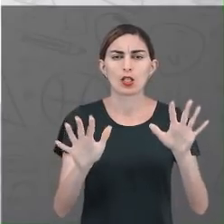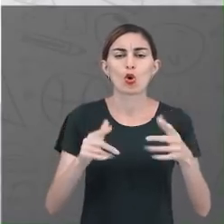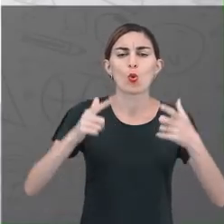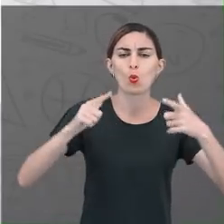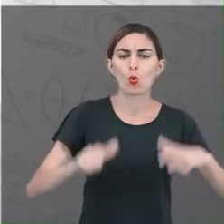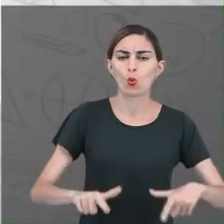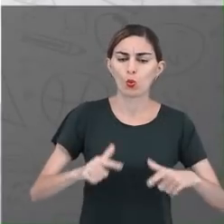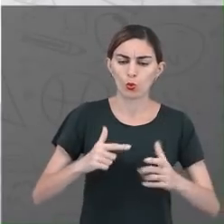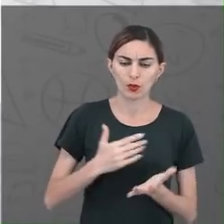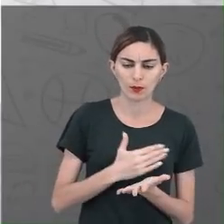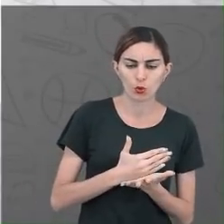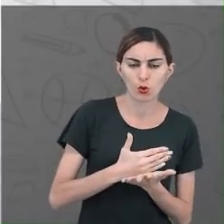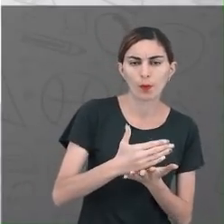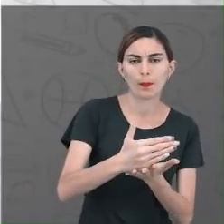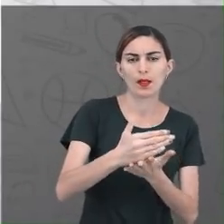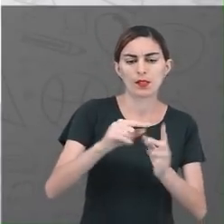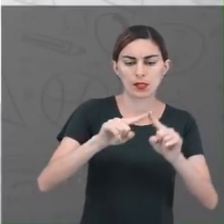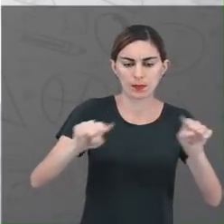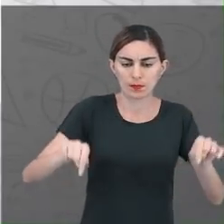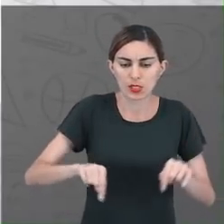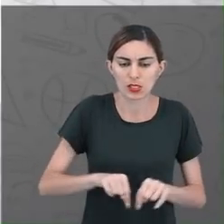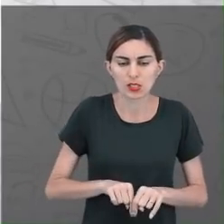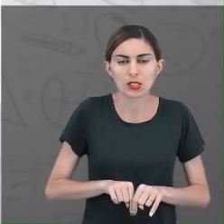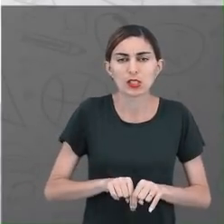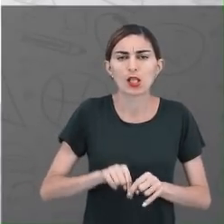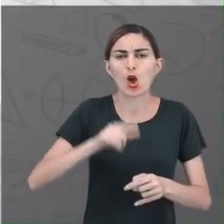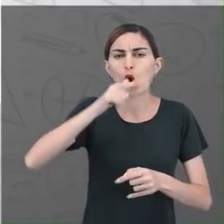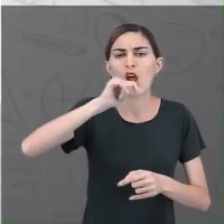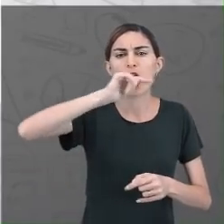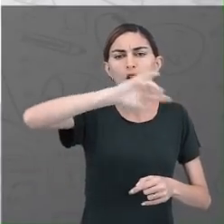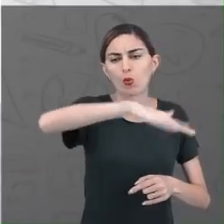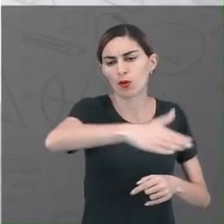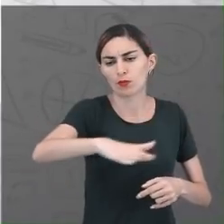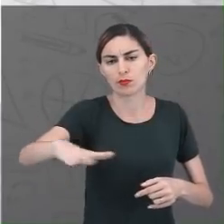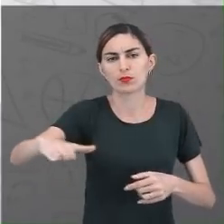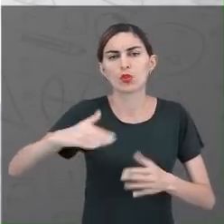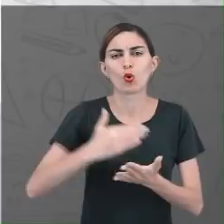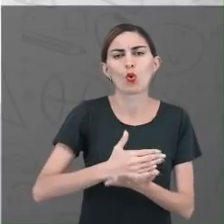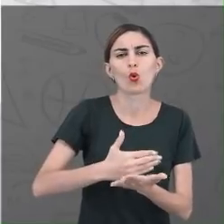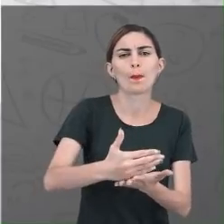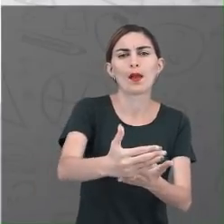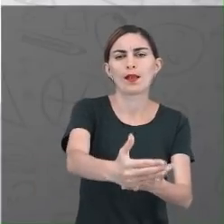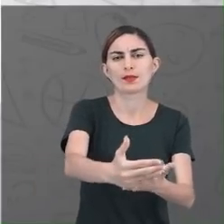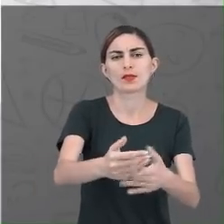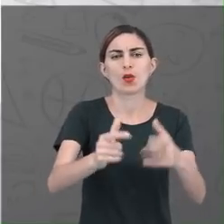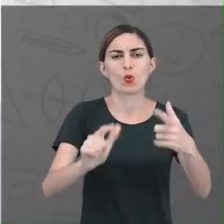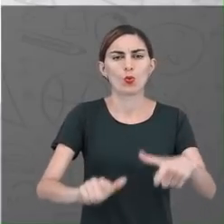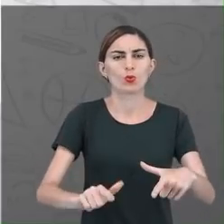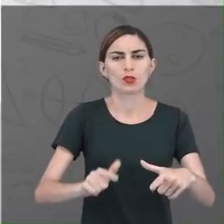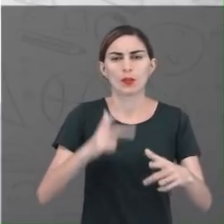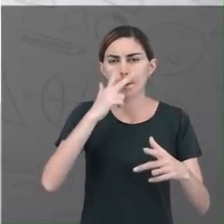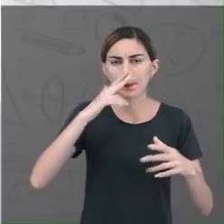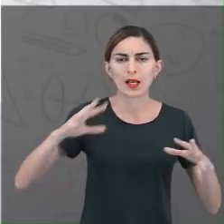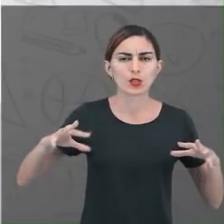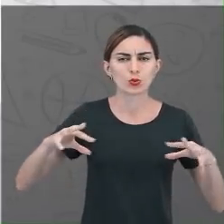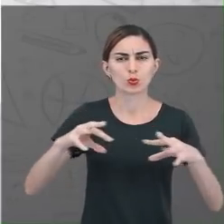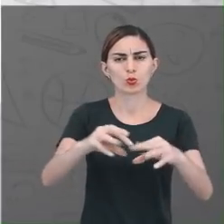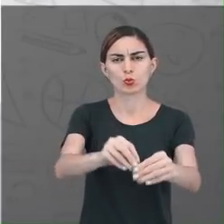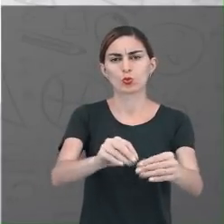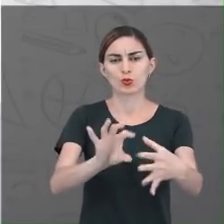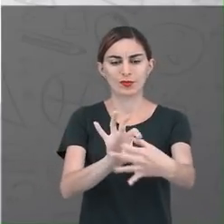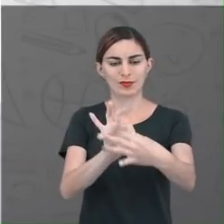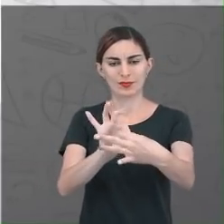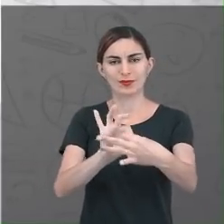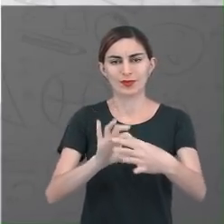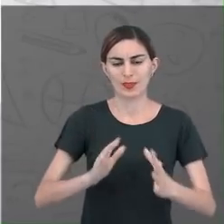aonde a piscina termina e onde, por exemplo, o mar ou a paisagem começa. Então, isso parece um todo contínuo. Aqui a